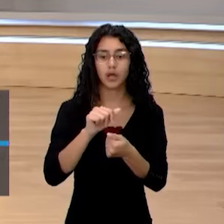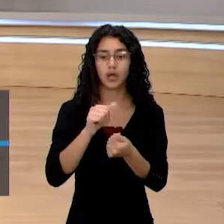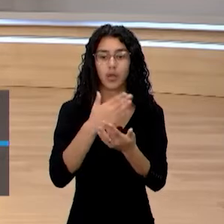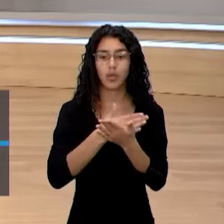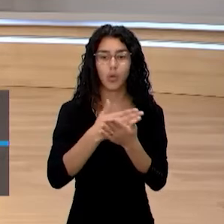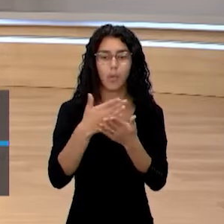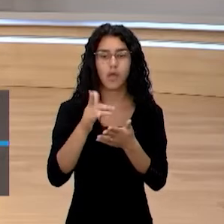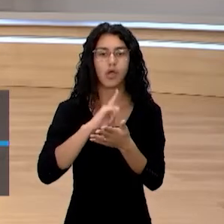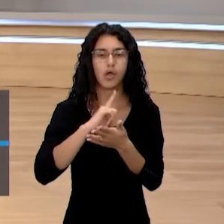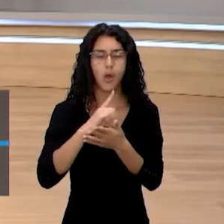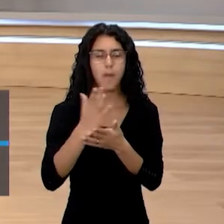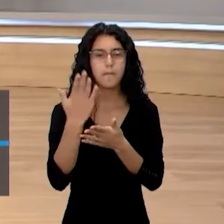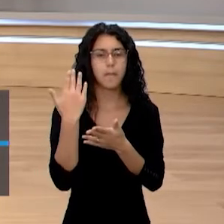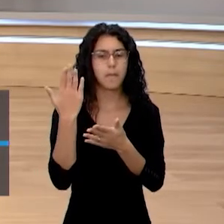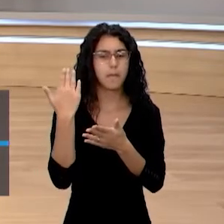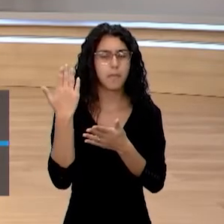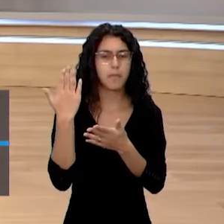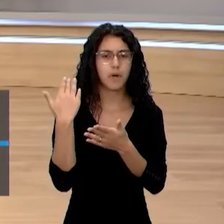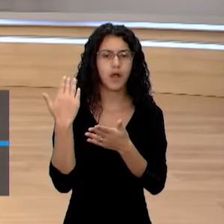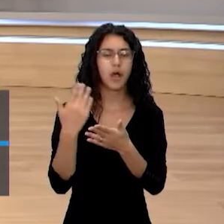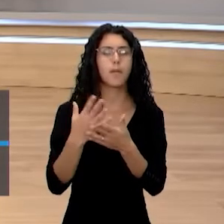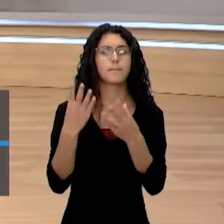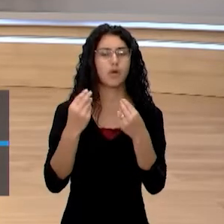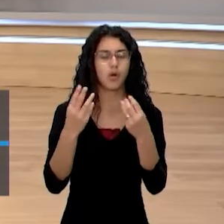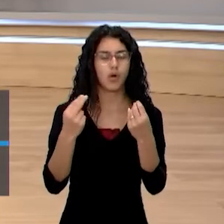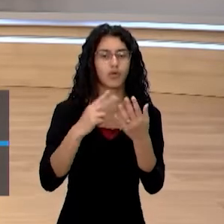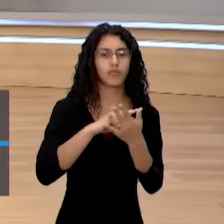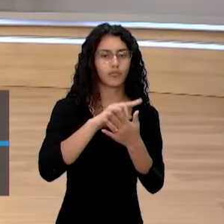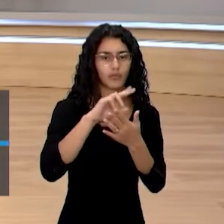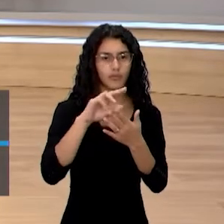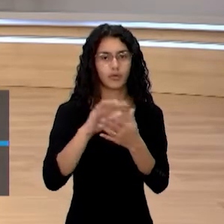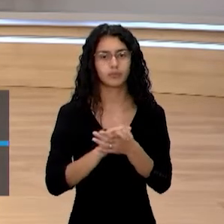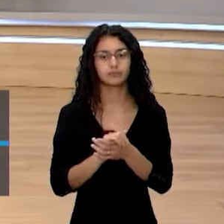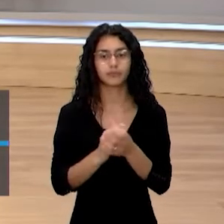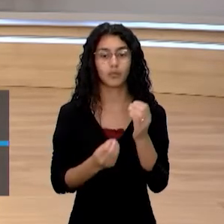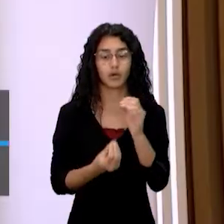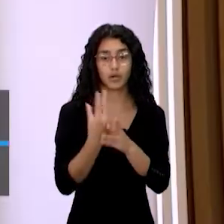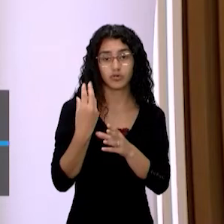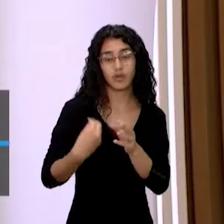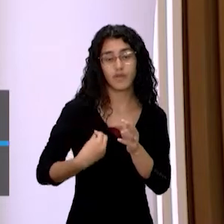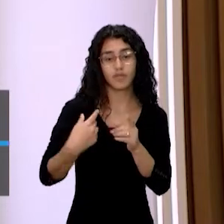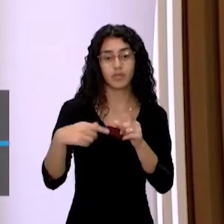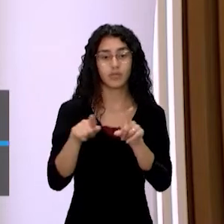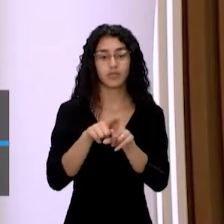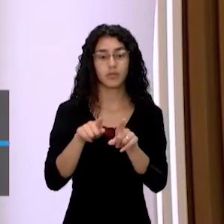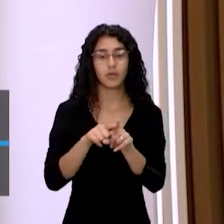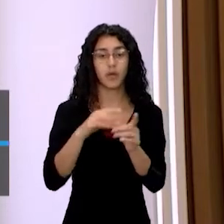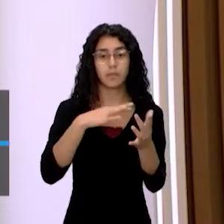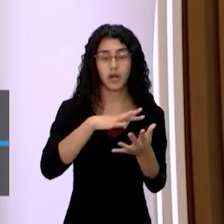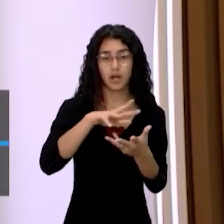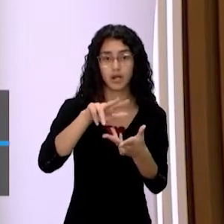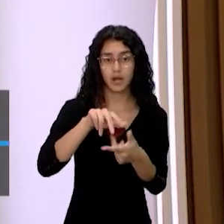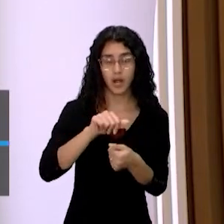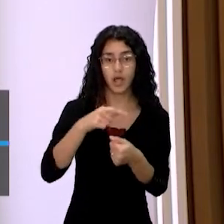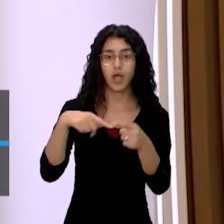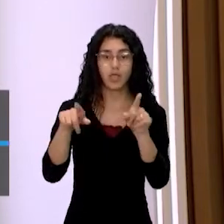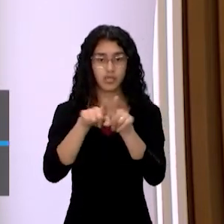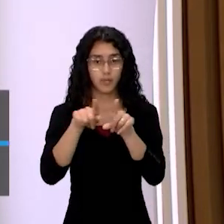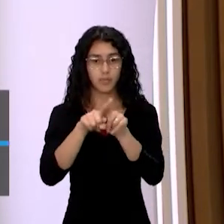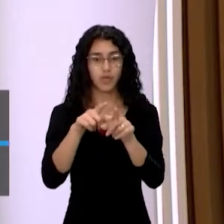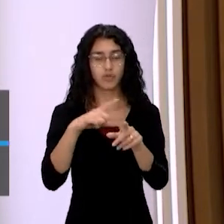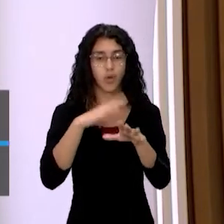tinha bastante dessas instabilidades, isso, né? Quando a gente fala da origem da vida e tudo mais, na Terra primitiva também a gente tinha